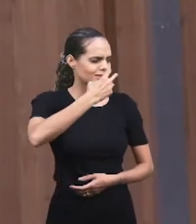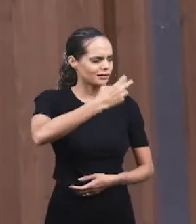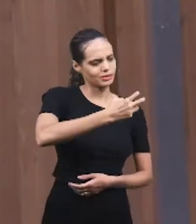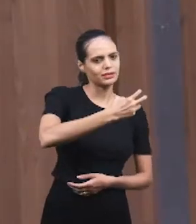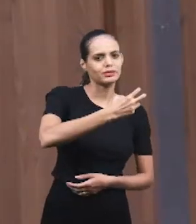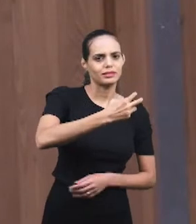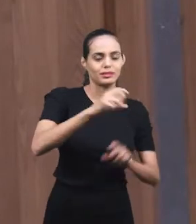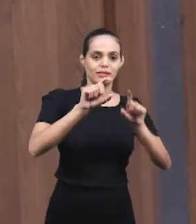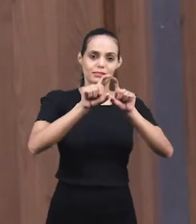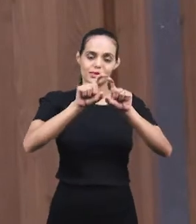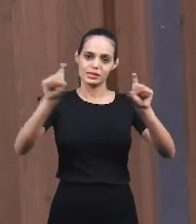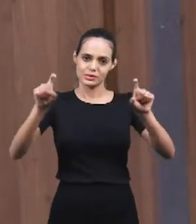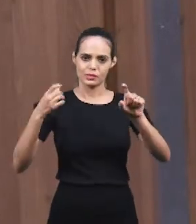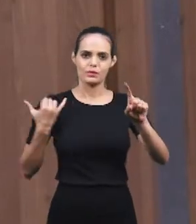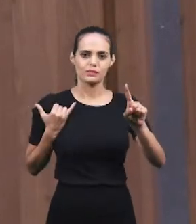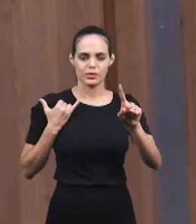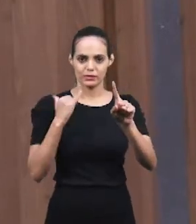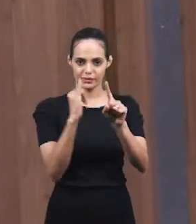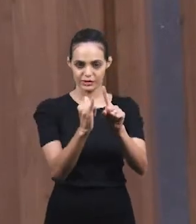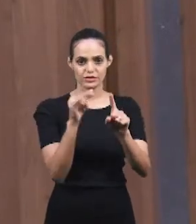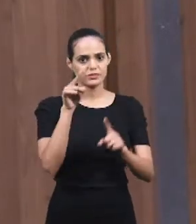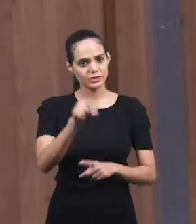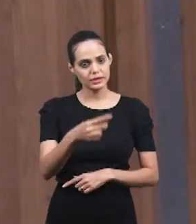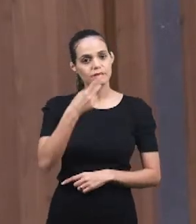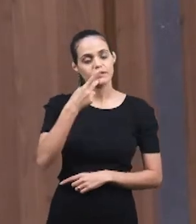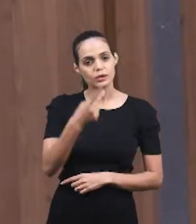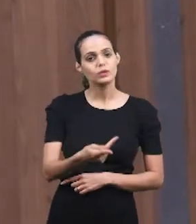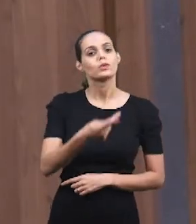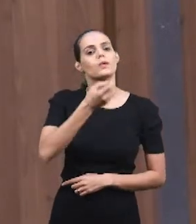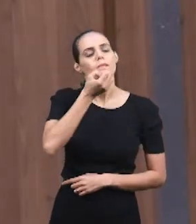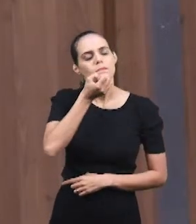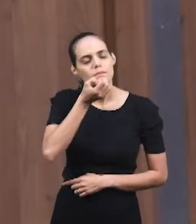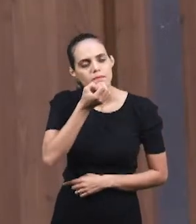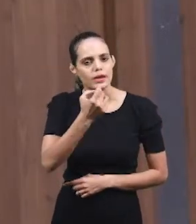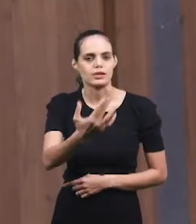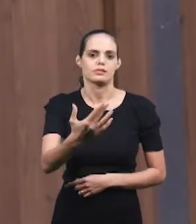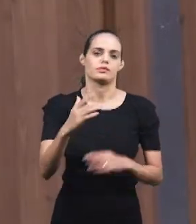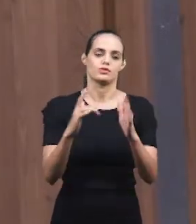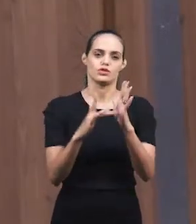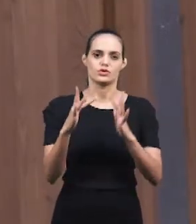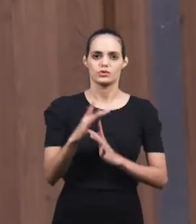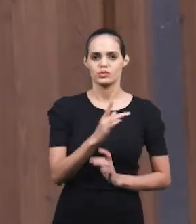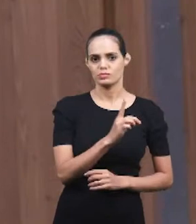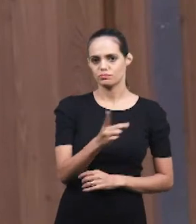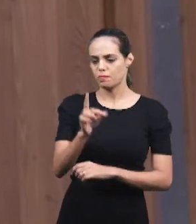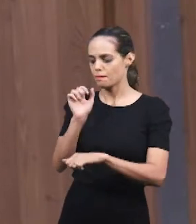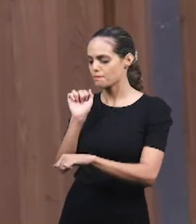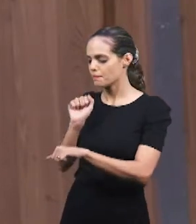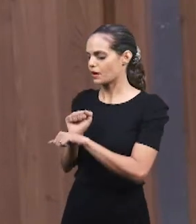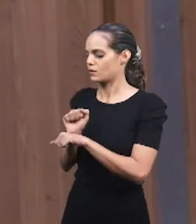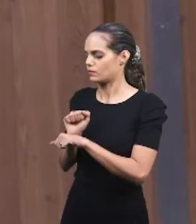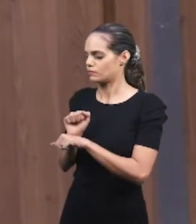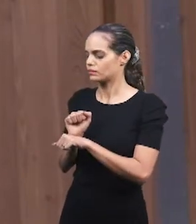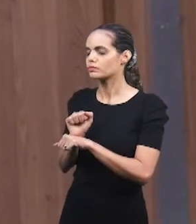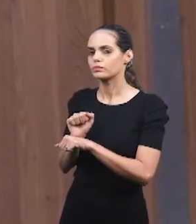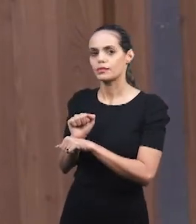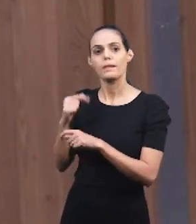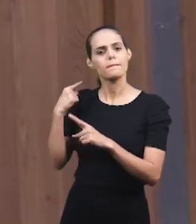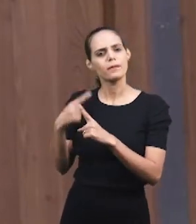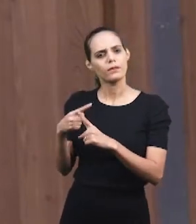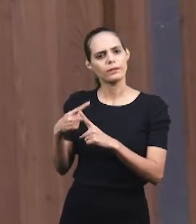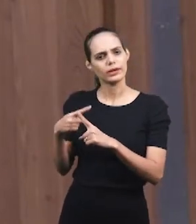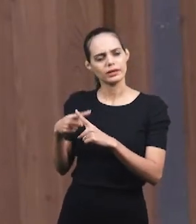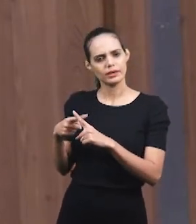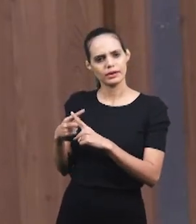expressão profética, você afirmou muito bem que Jesus então parou ali. Parou por quê? Porque